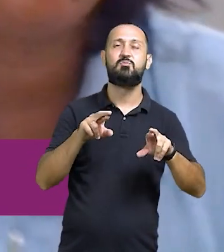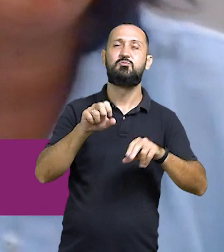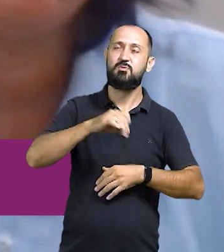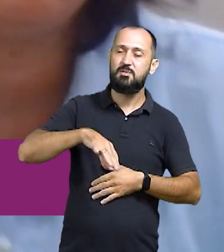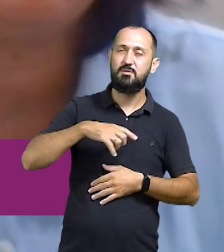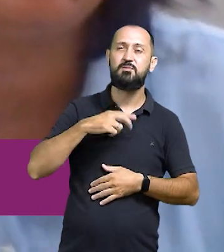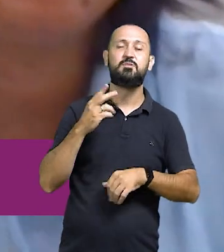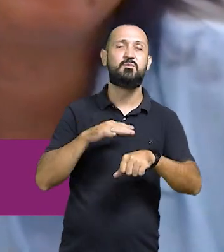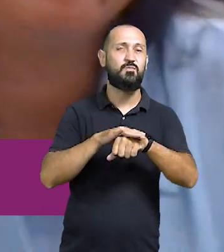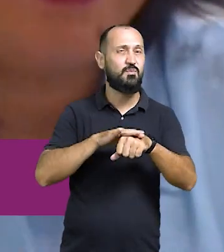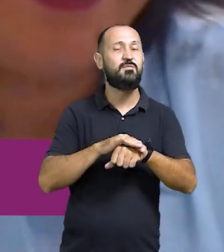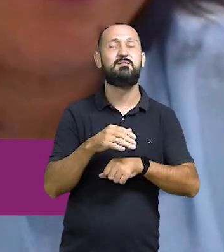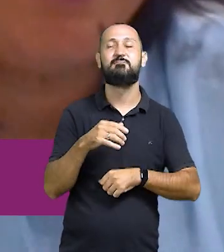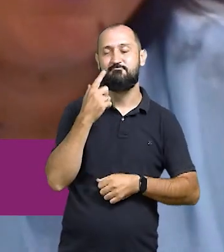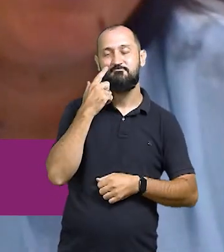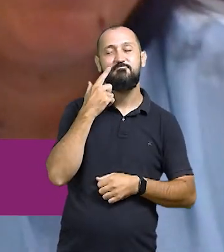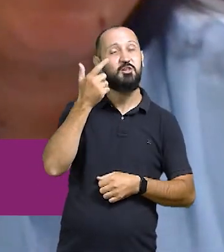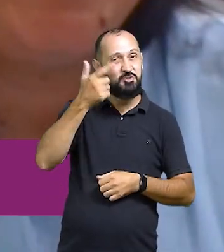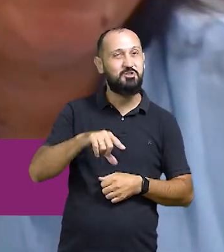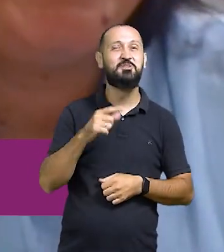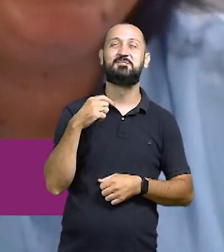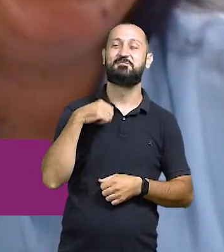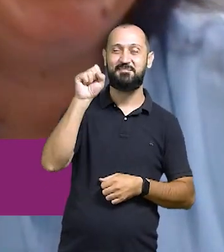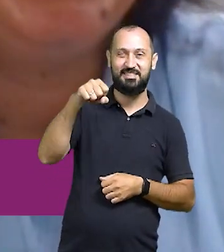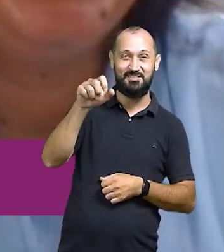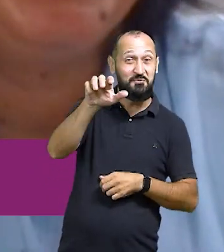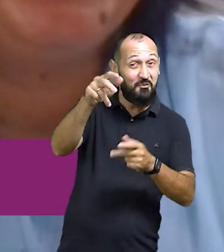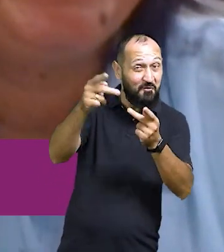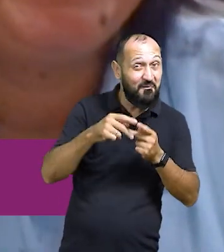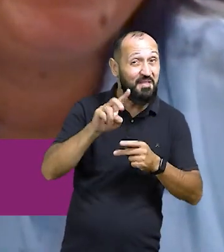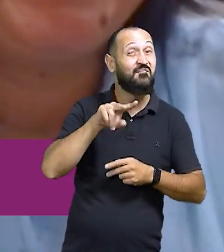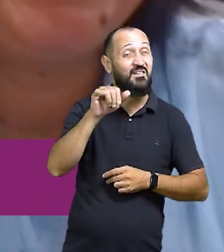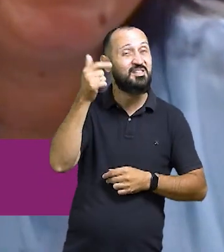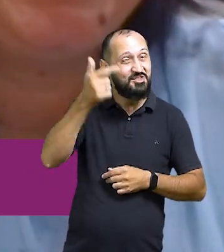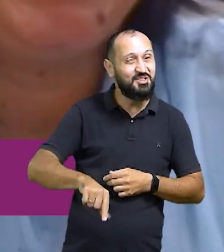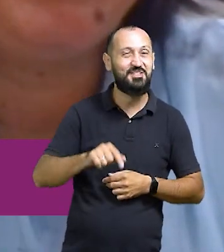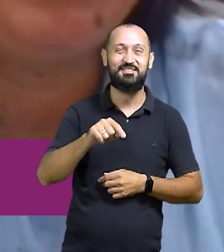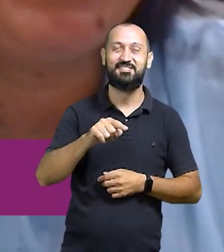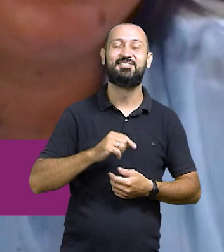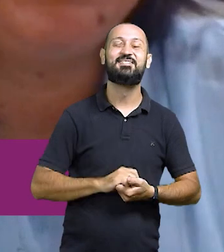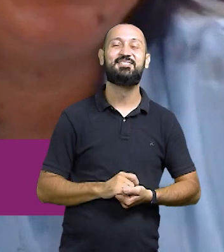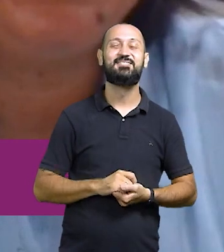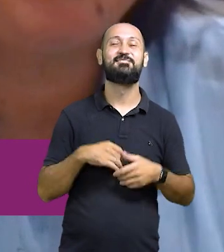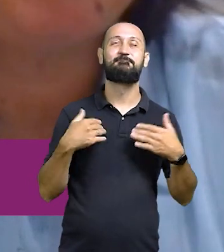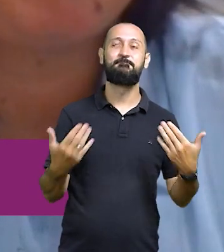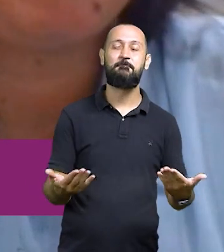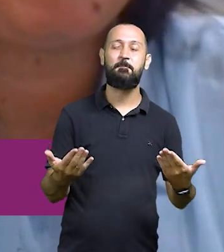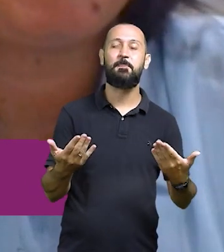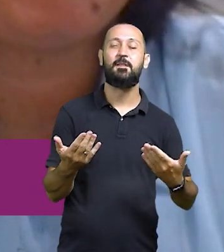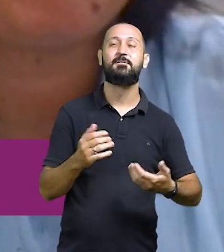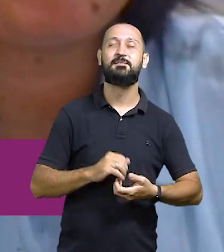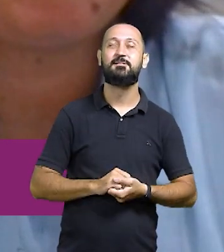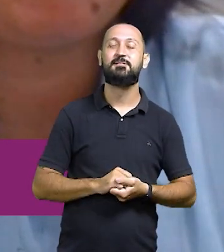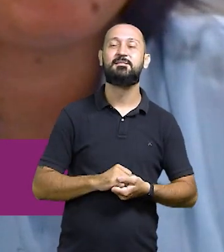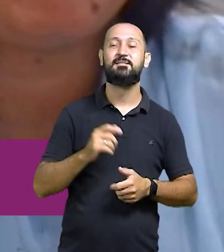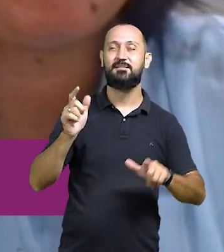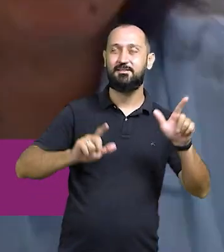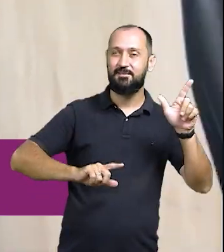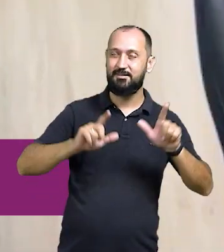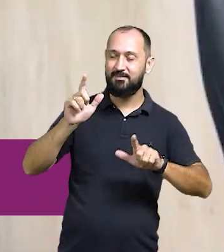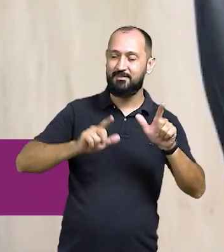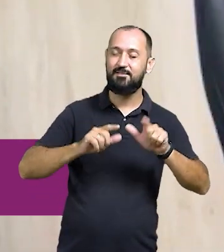Bom, eu quero agradecer por todas as explicações. Infelizmente, o nosso tempo é curto, mas eu acredito que a gente conseguiu transmitir